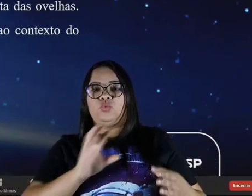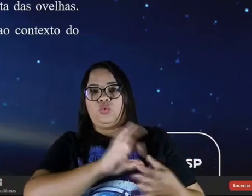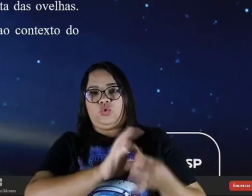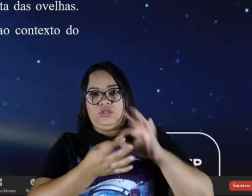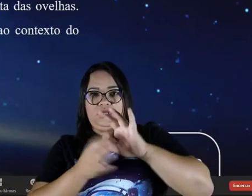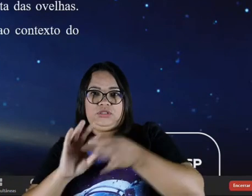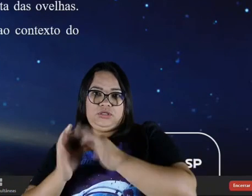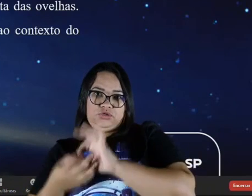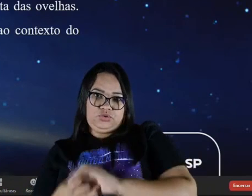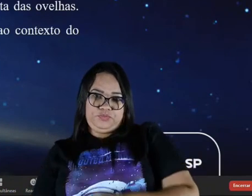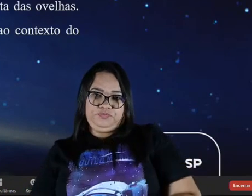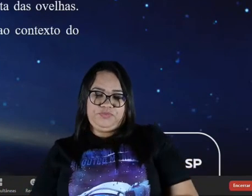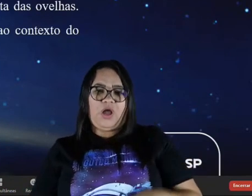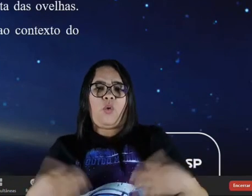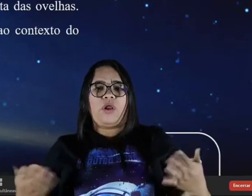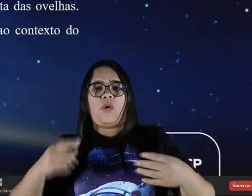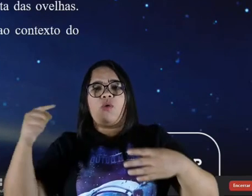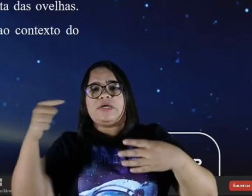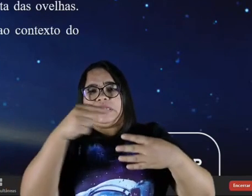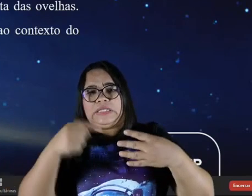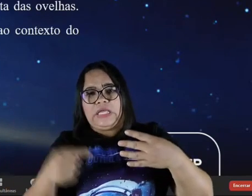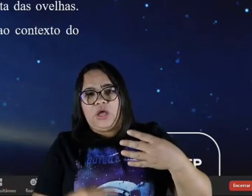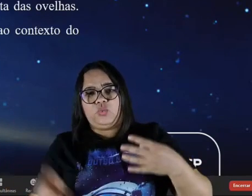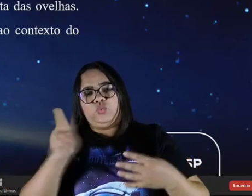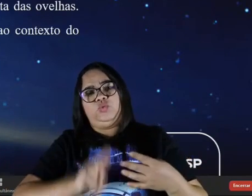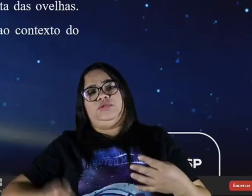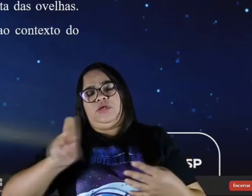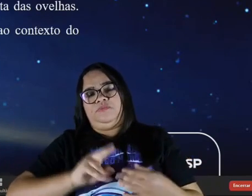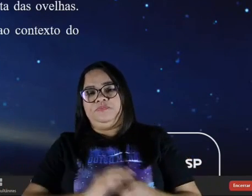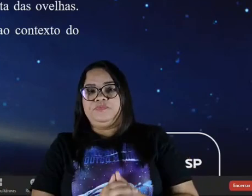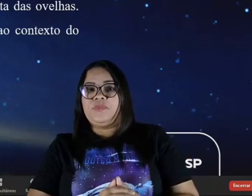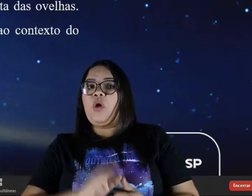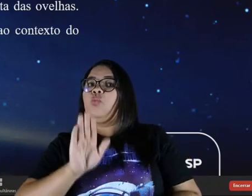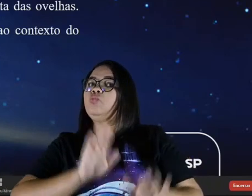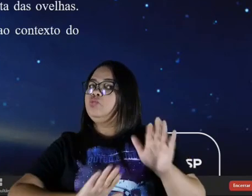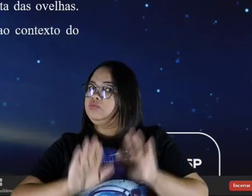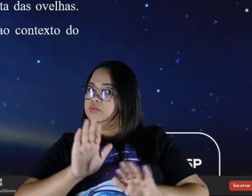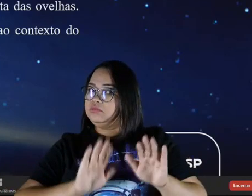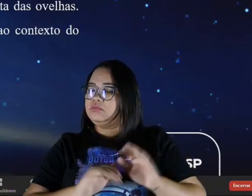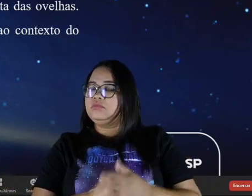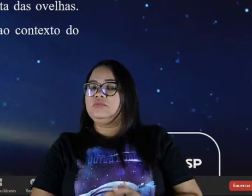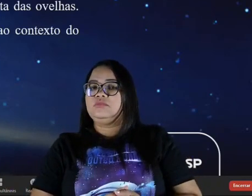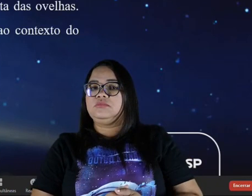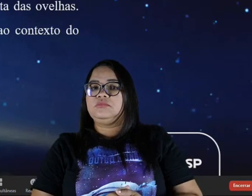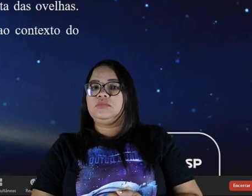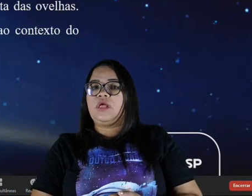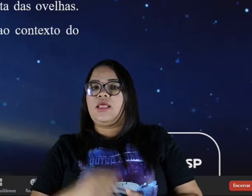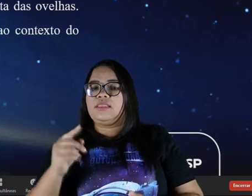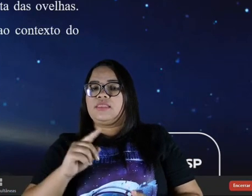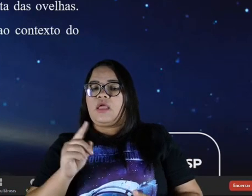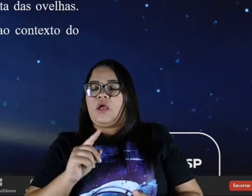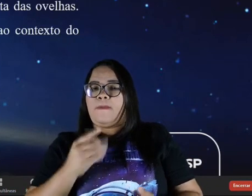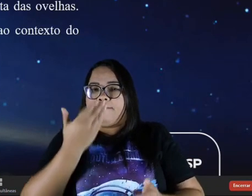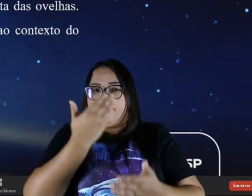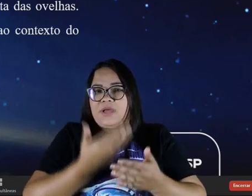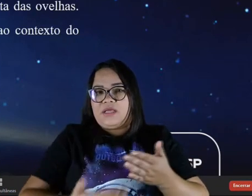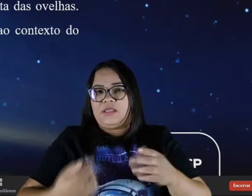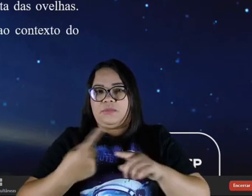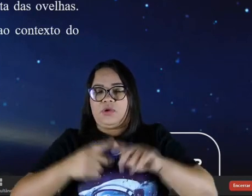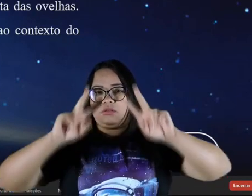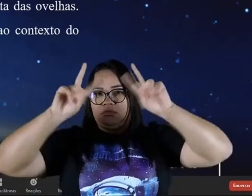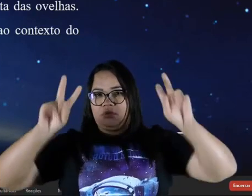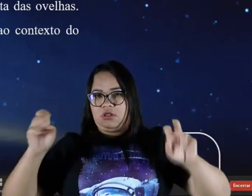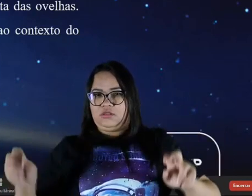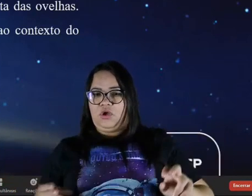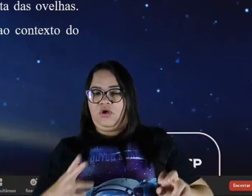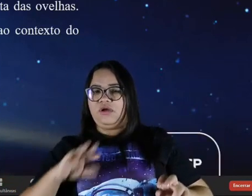Agora, critérios para você ver o contexto imediato. Cuidado para não ser traído pela moderna divisão em capítulos e títulos, pois ela, em muitos casos,